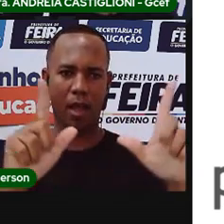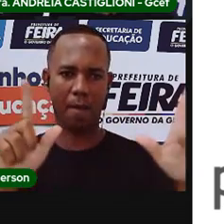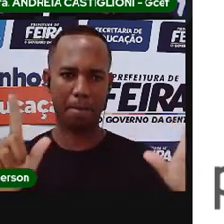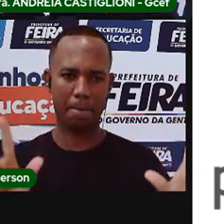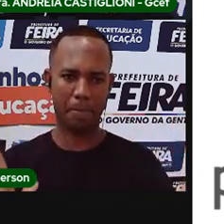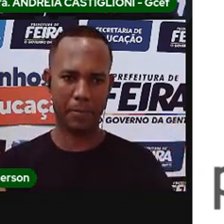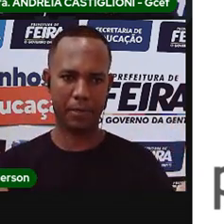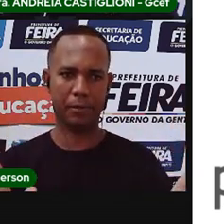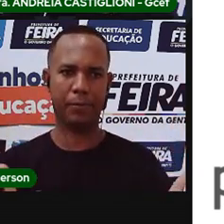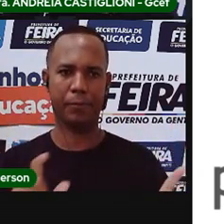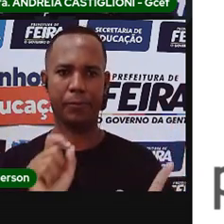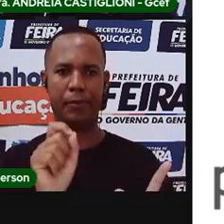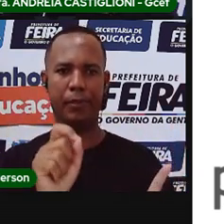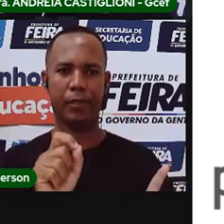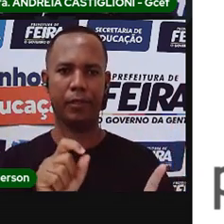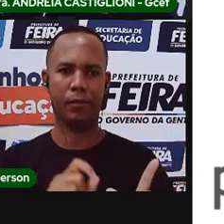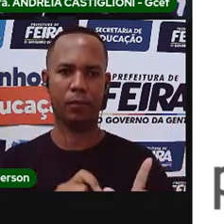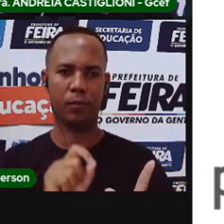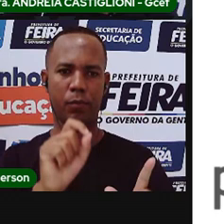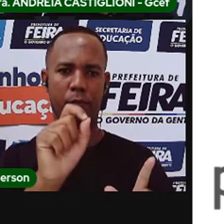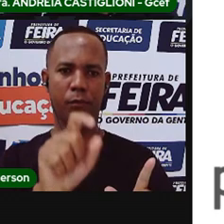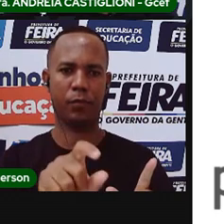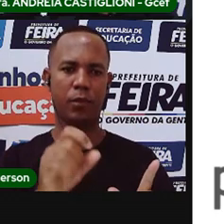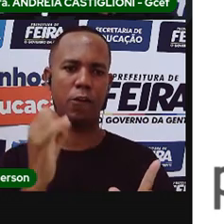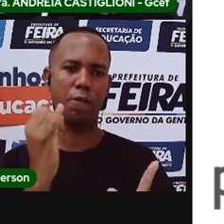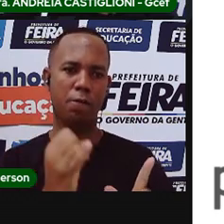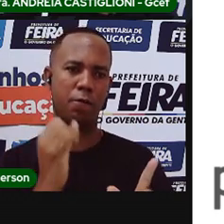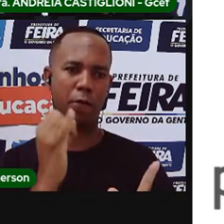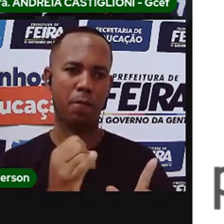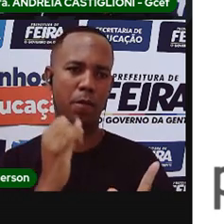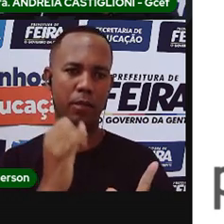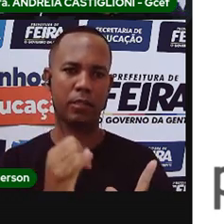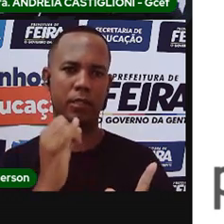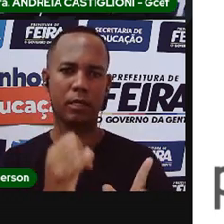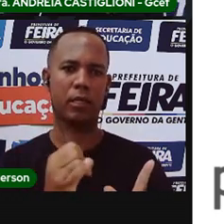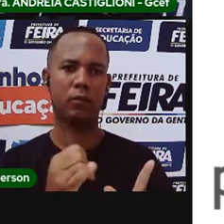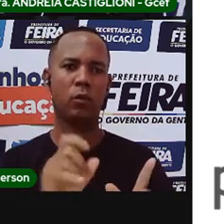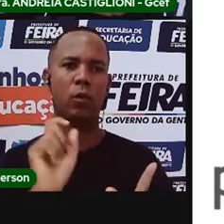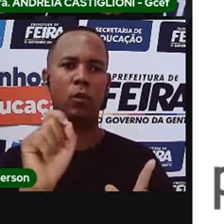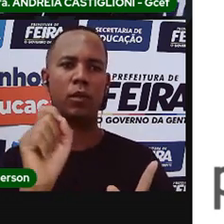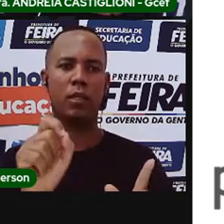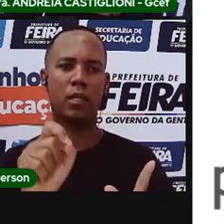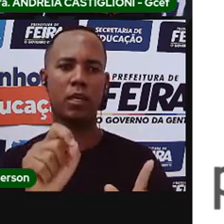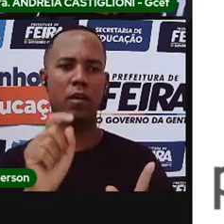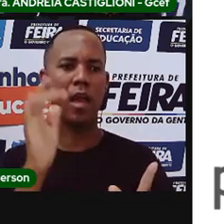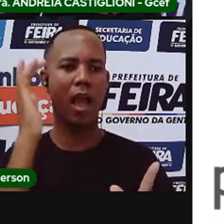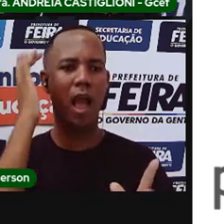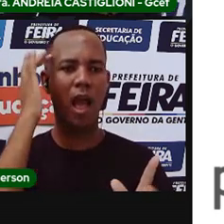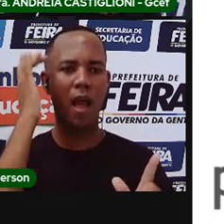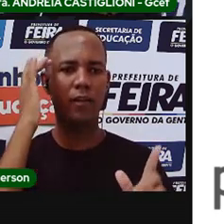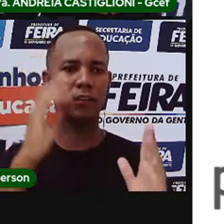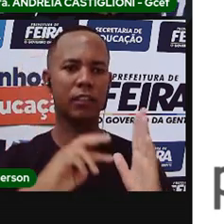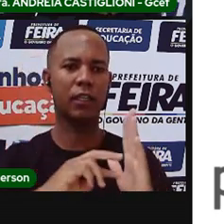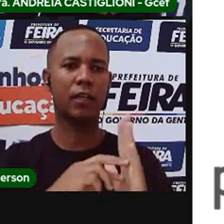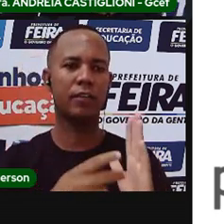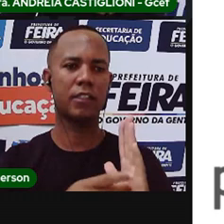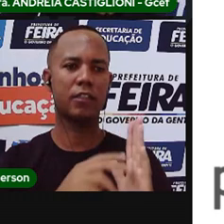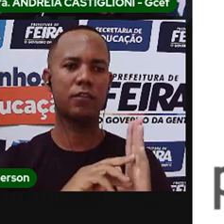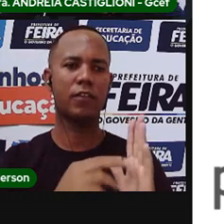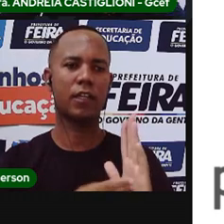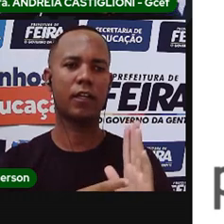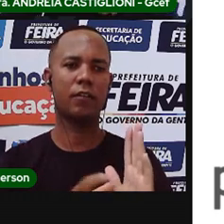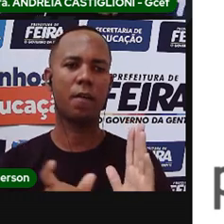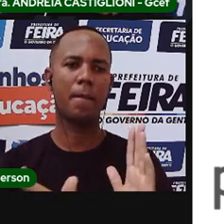Padlet e colocando lá as informações do que você acha que é protagonismo estudantil, tá